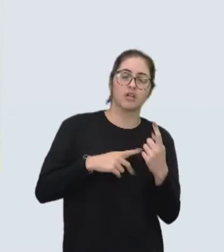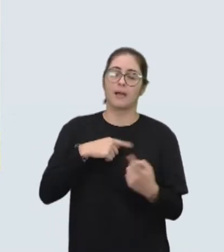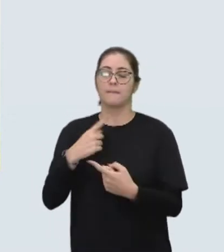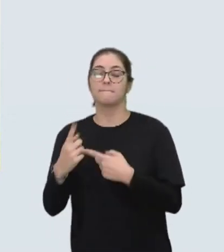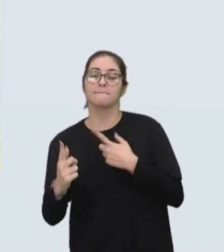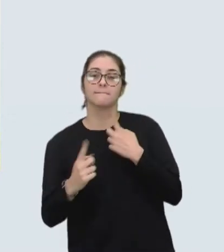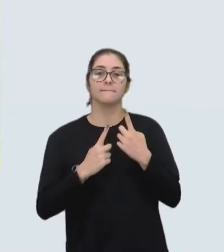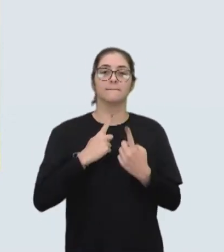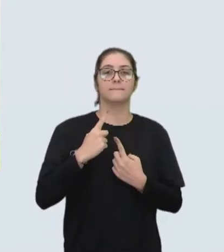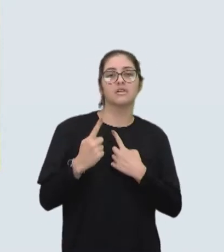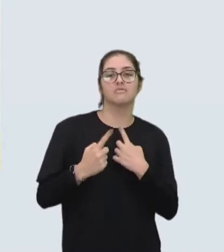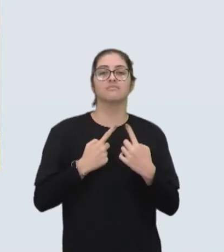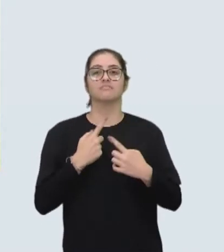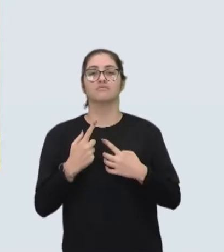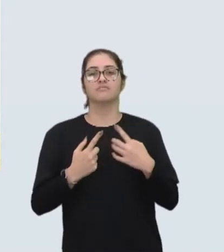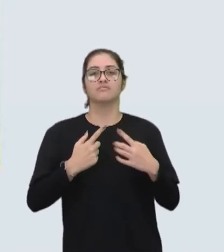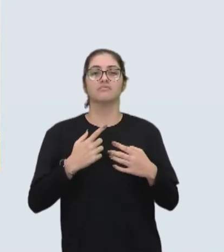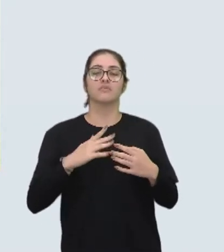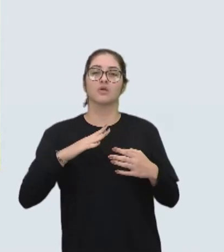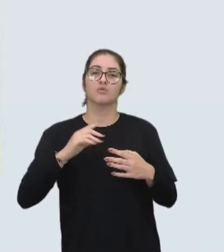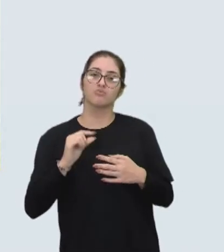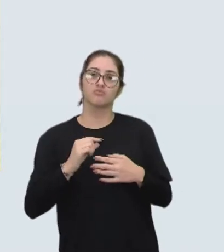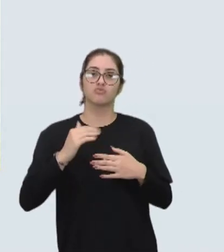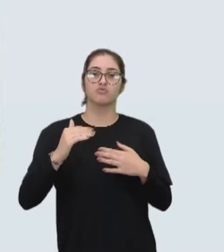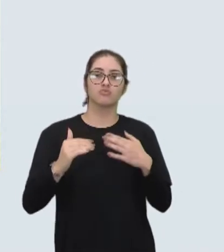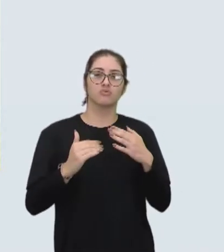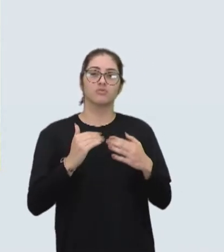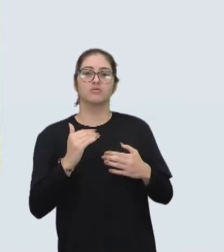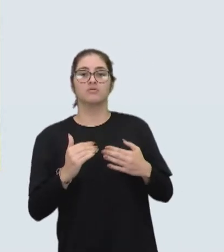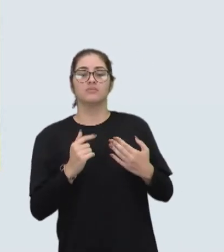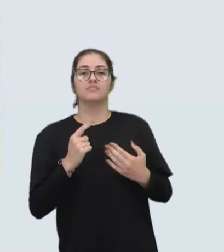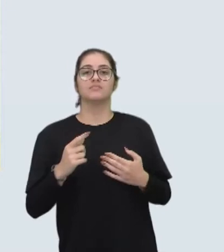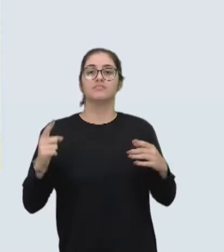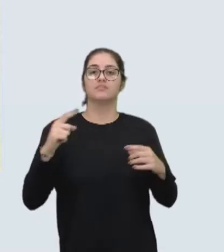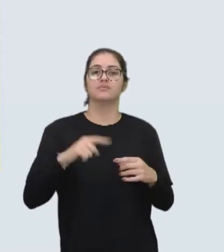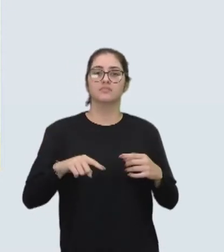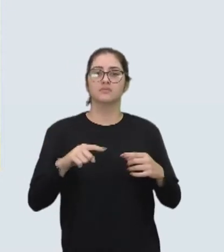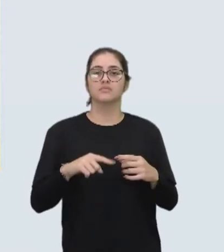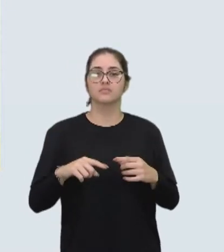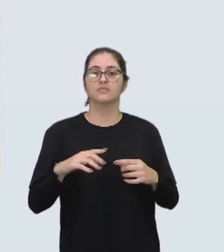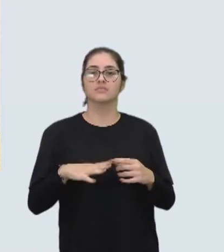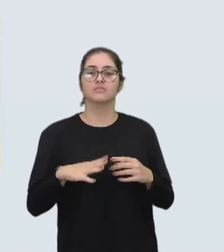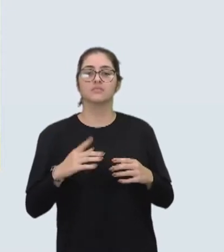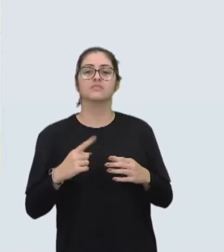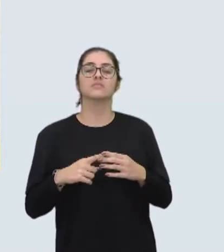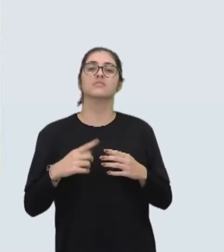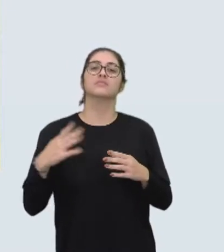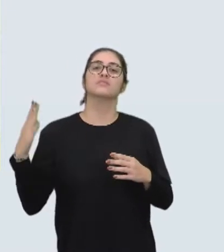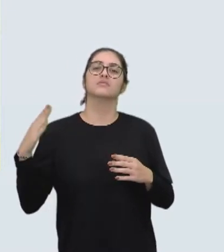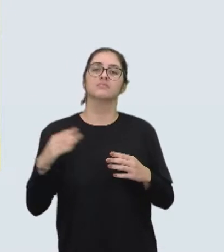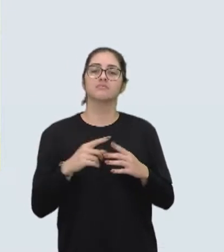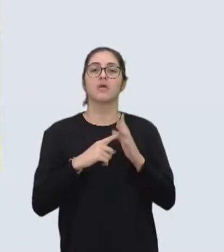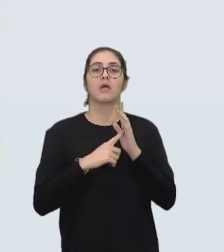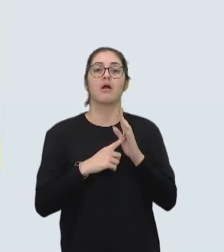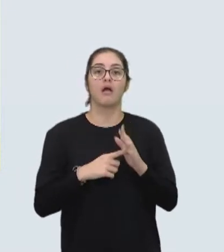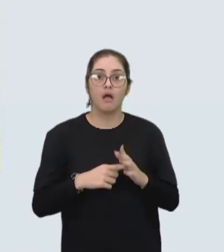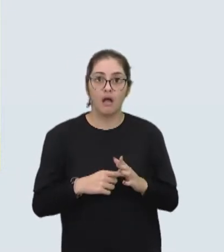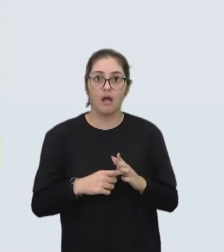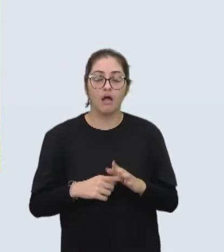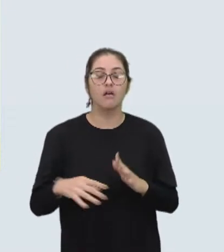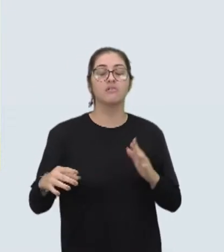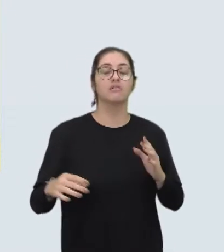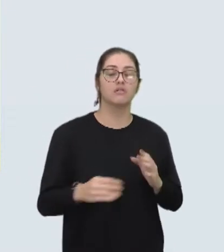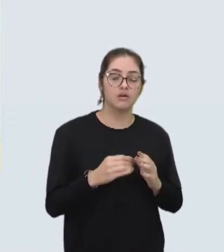dirigir orquestra, e aos poucos chegou o momento no qual, sempre por acaso, me convidaram para este